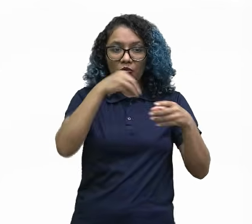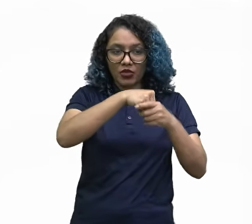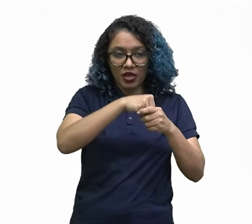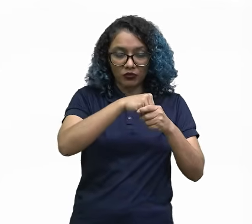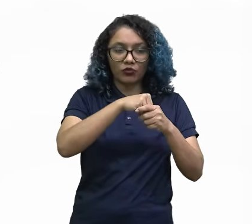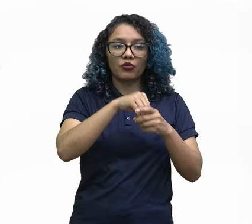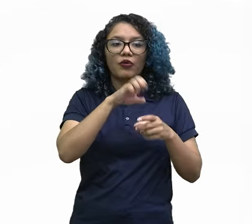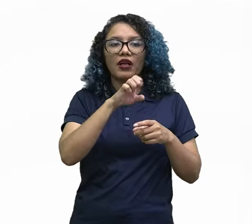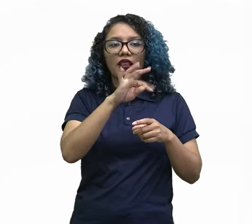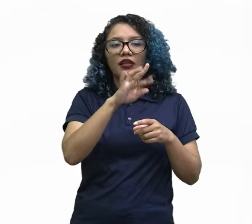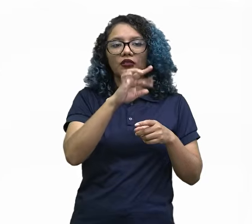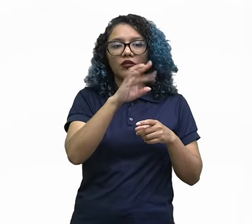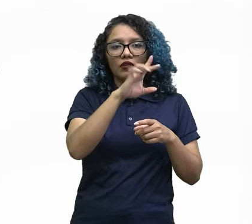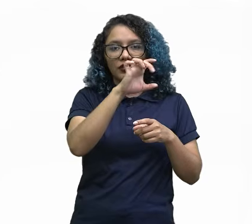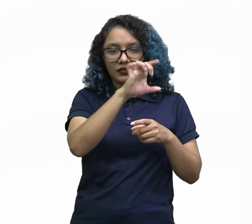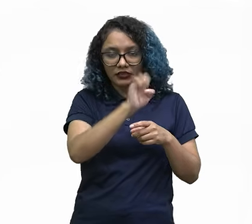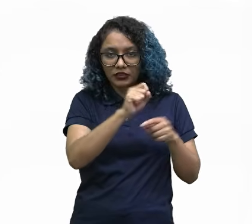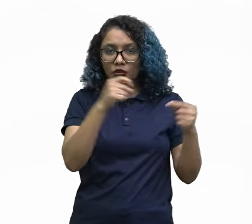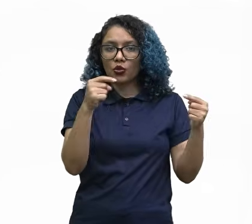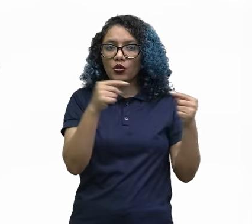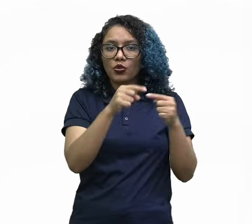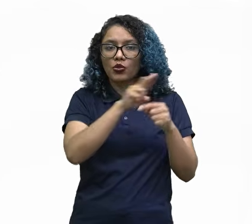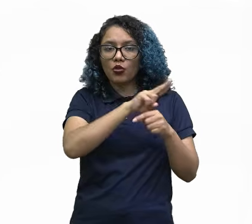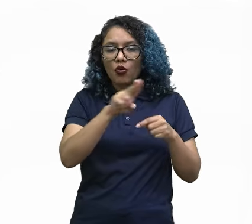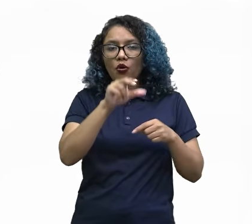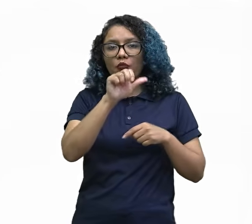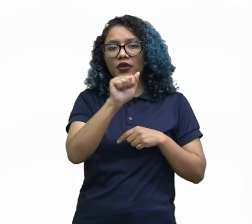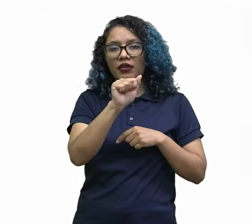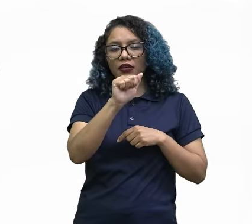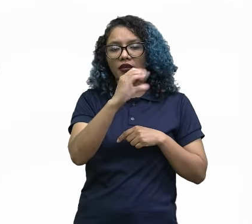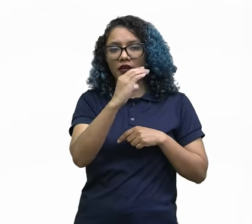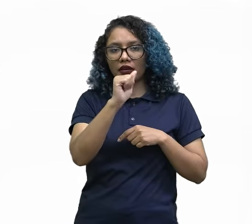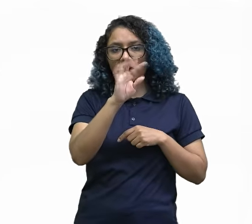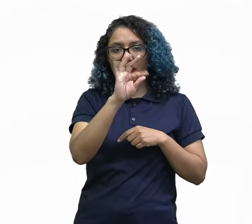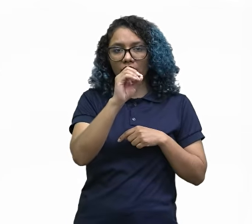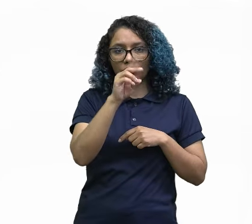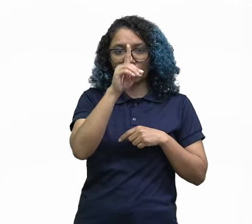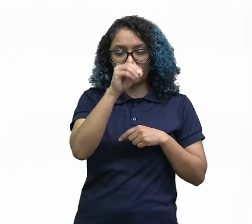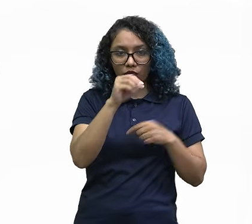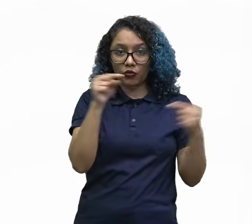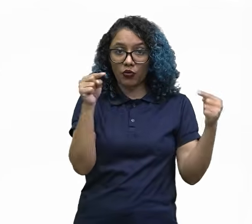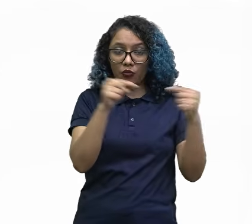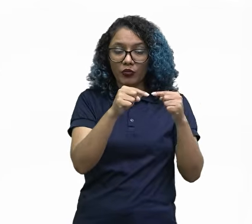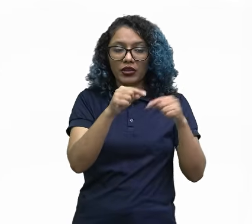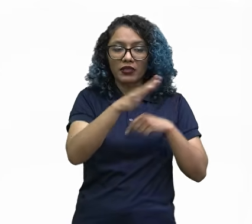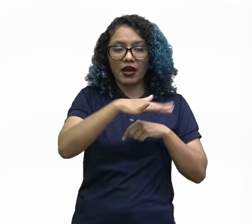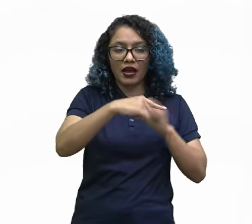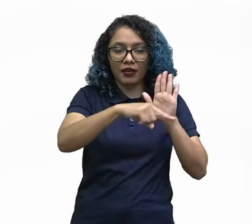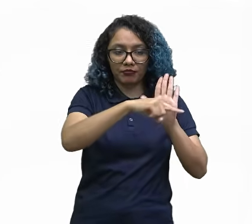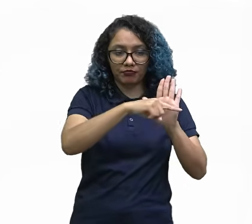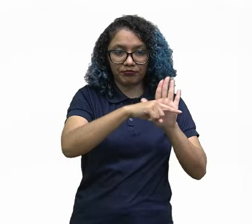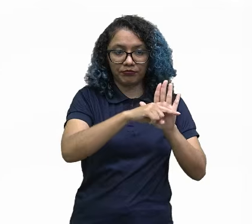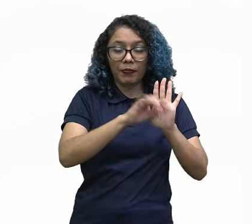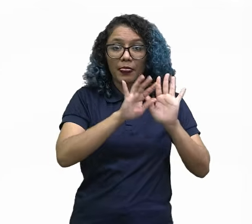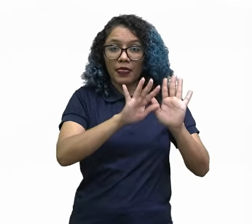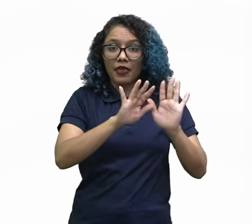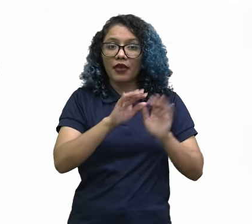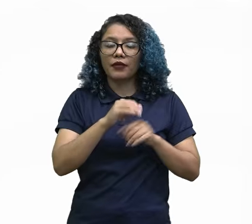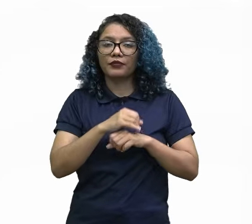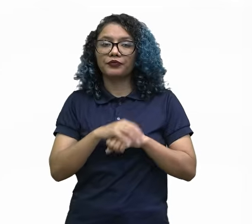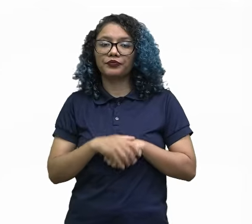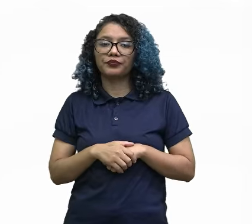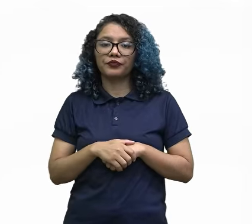cátodo, tá? Aqui, o cátodo é o polo negativo, tá bom? Já os ânions